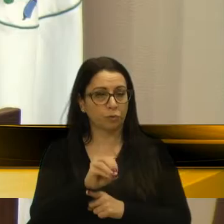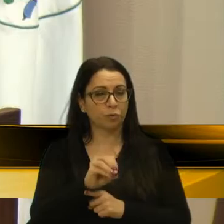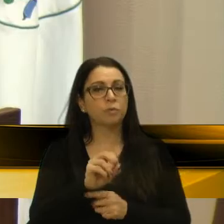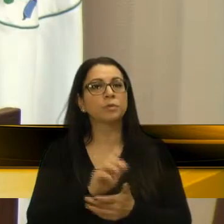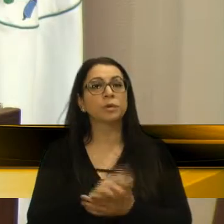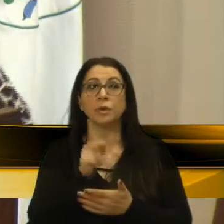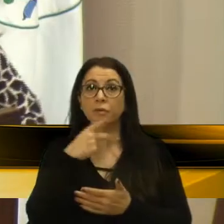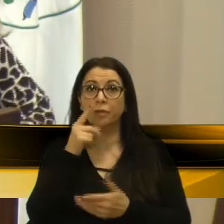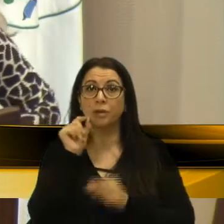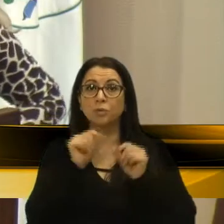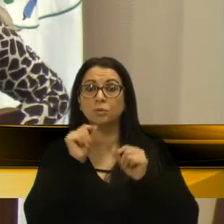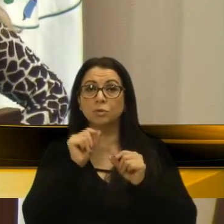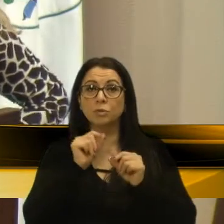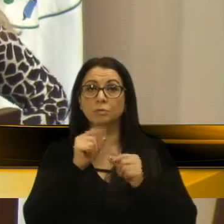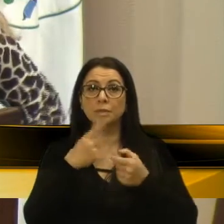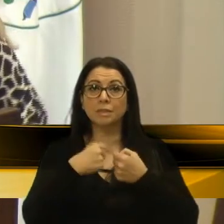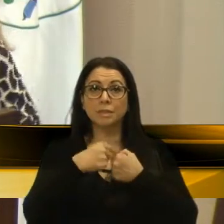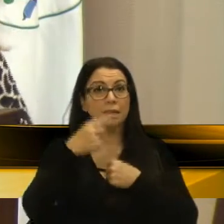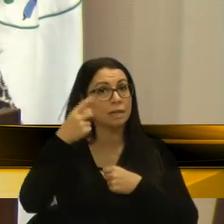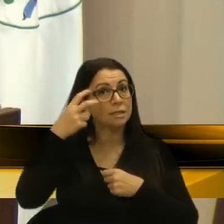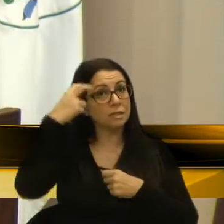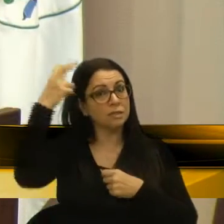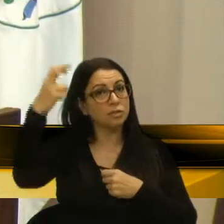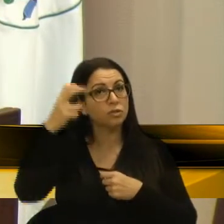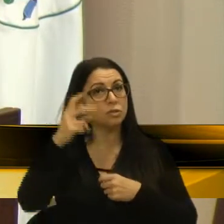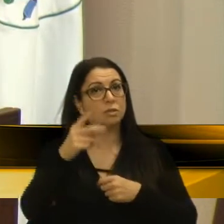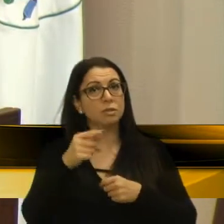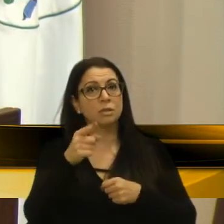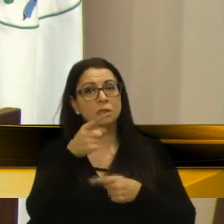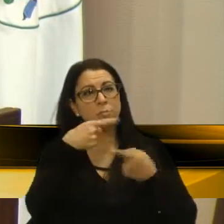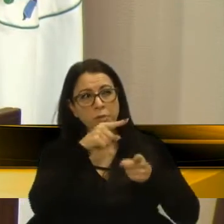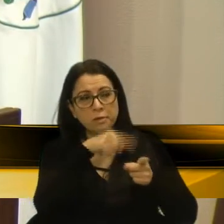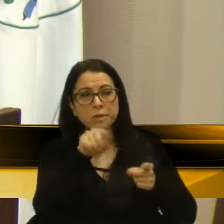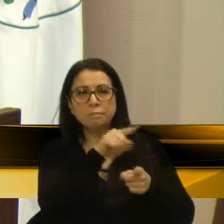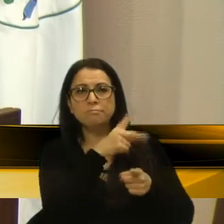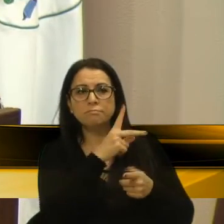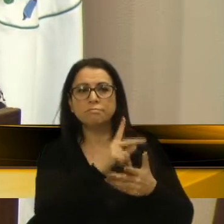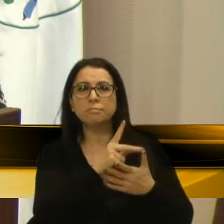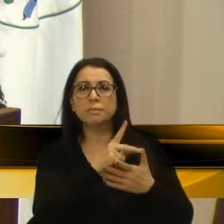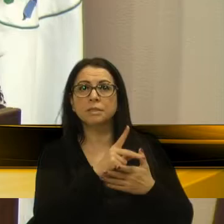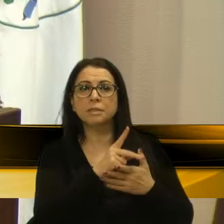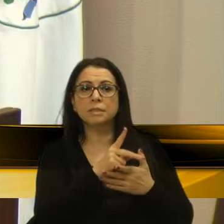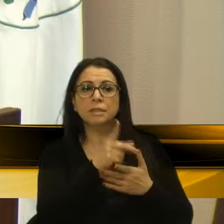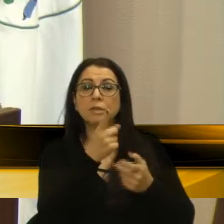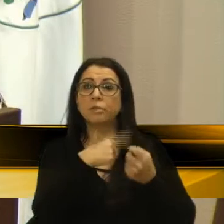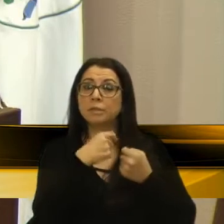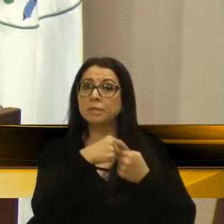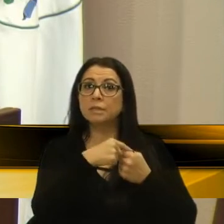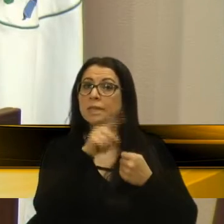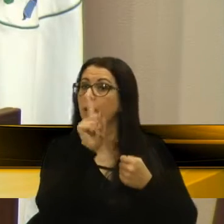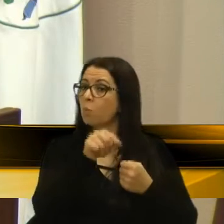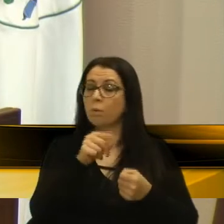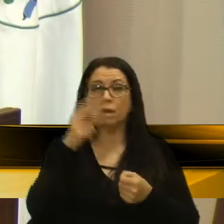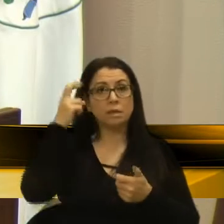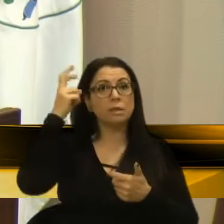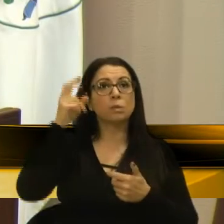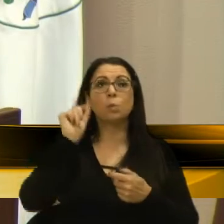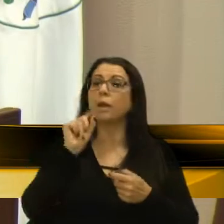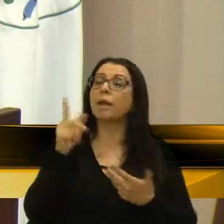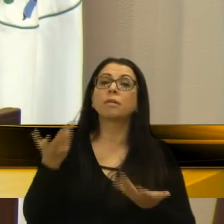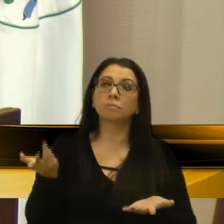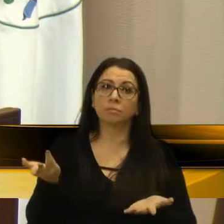ele falou sobre cidades inteligentes. E uma provocação dele foi, se uma cidade não é inteligente, o que ela